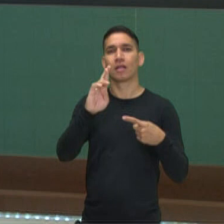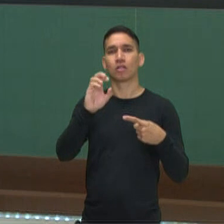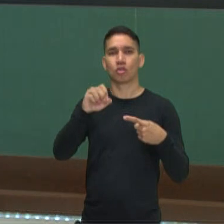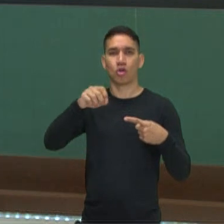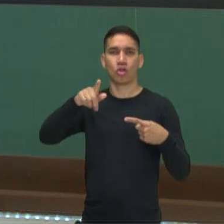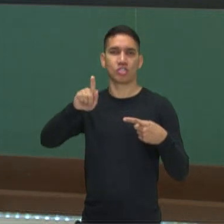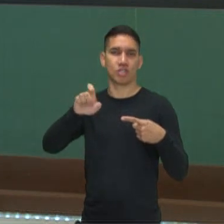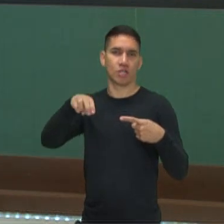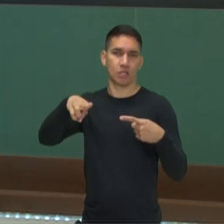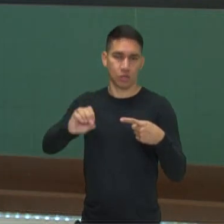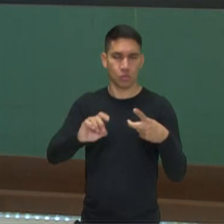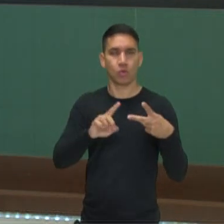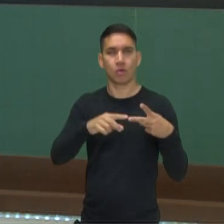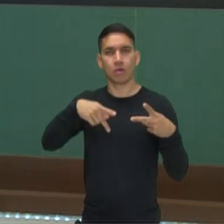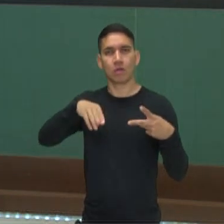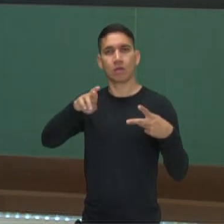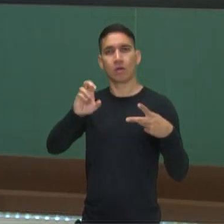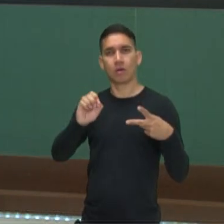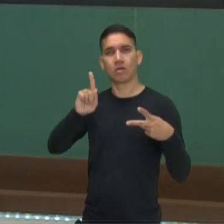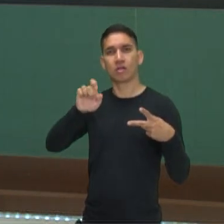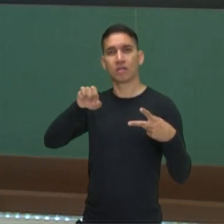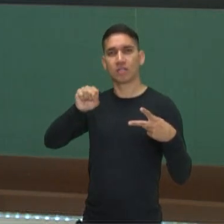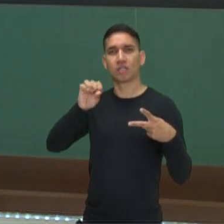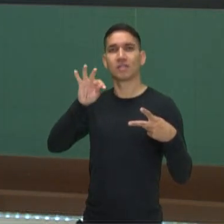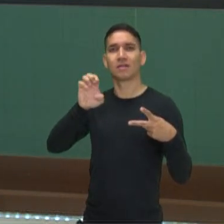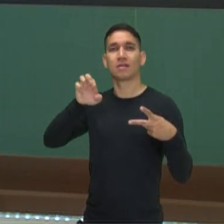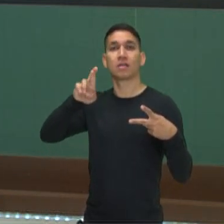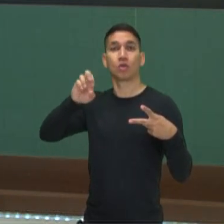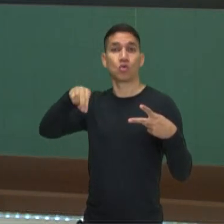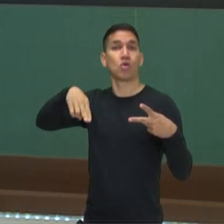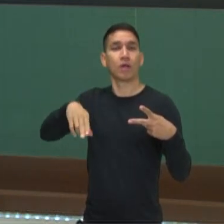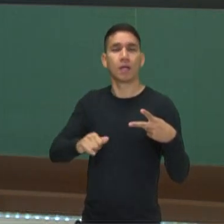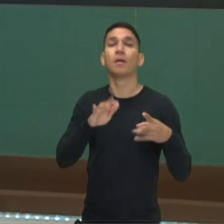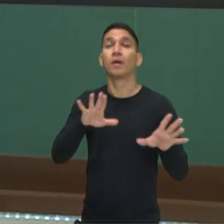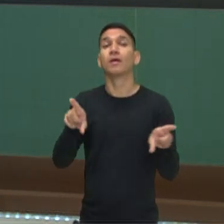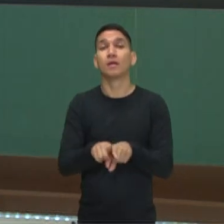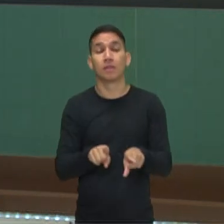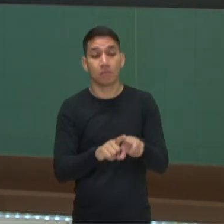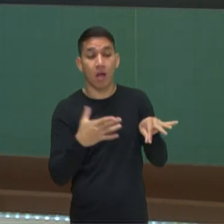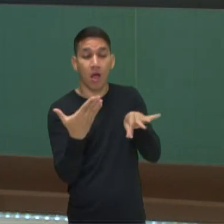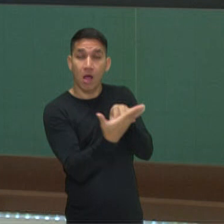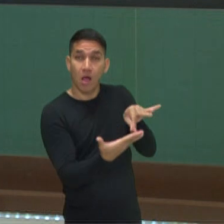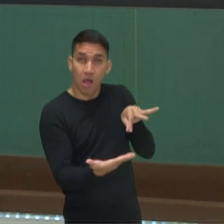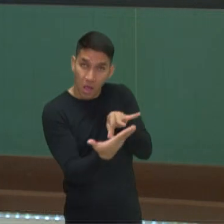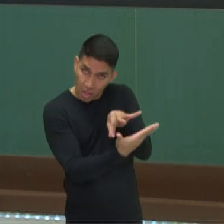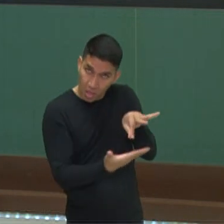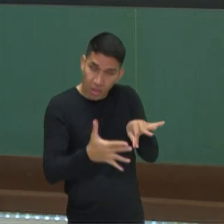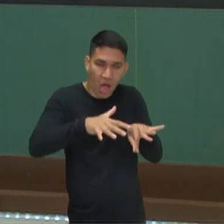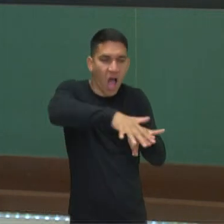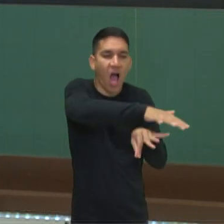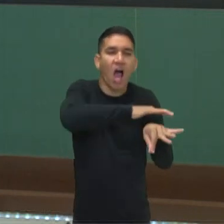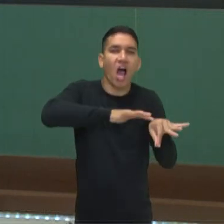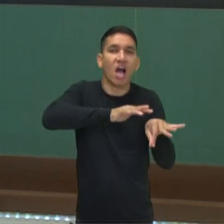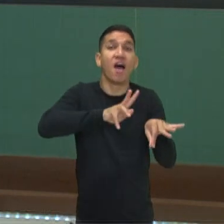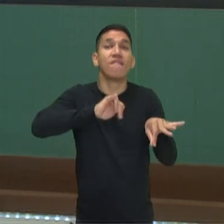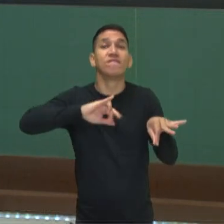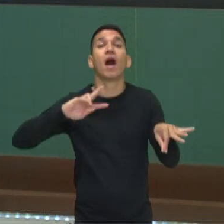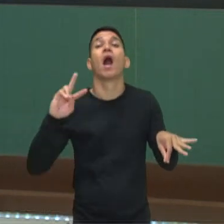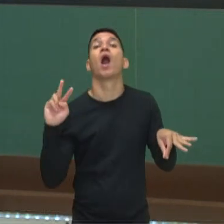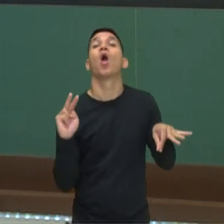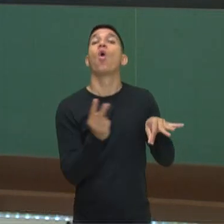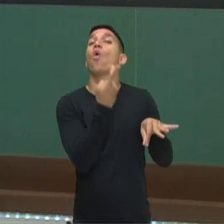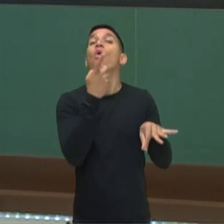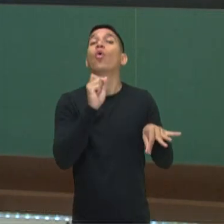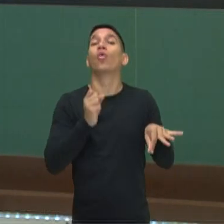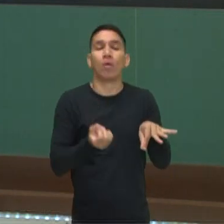progesterona. Além disso, o sistema genital feminino é o local onde vai acontecer o desenvolvimento de